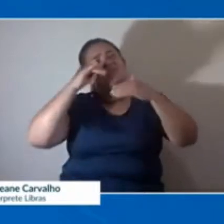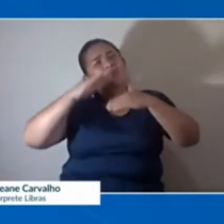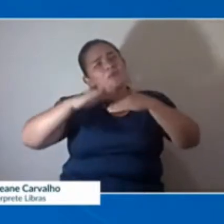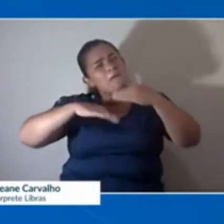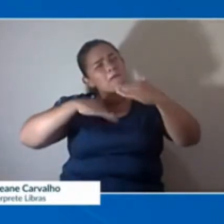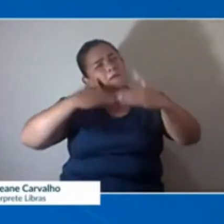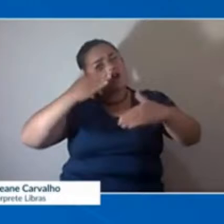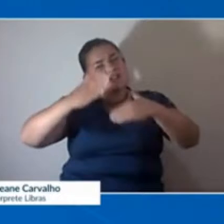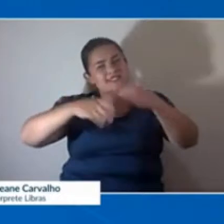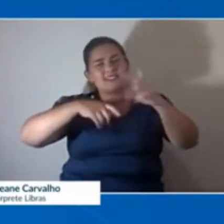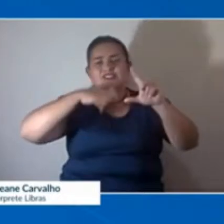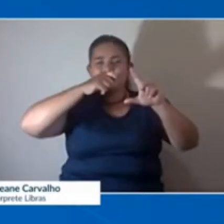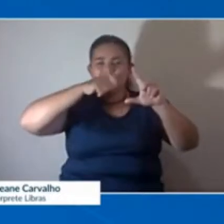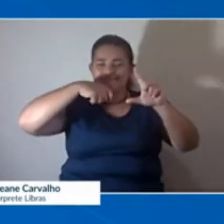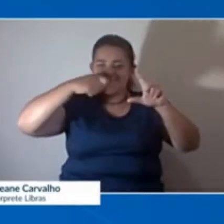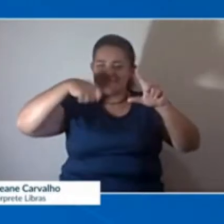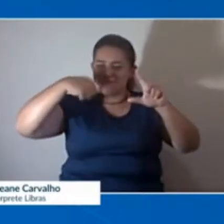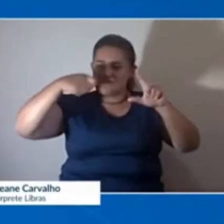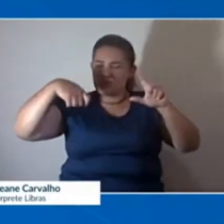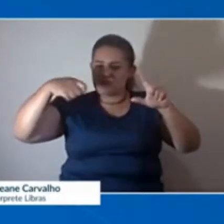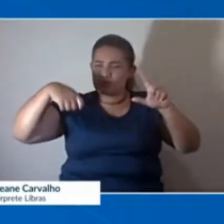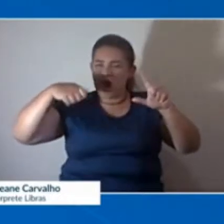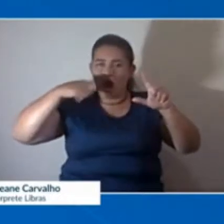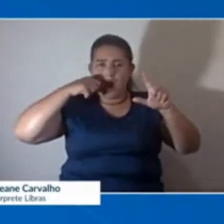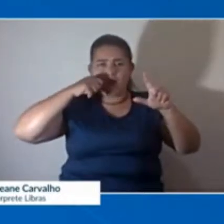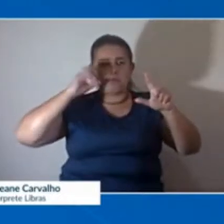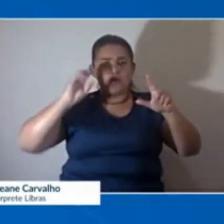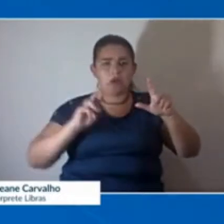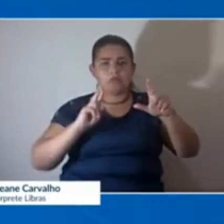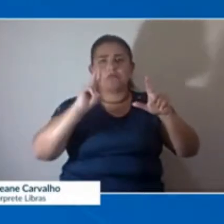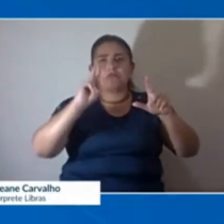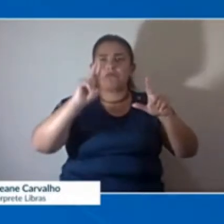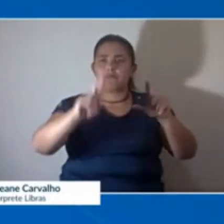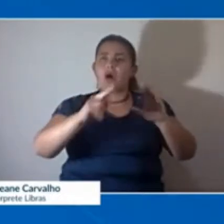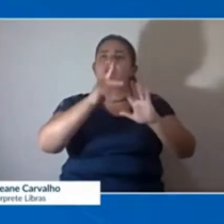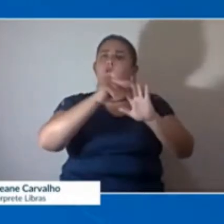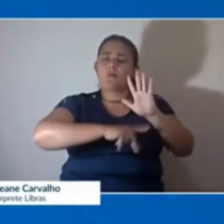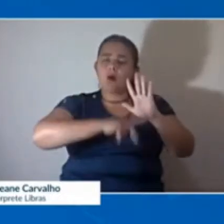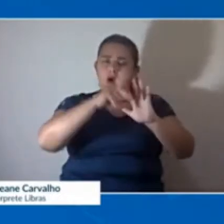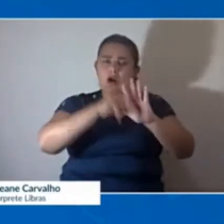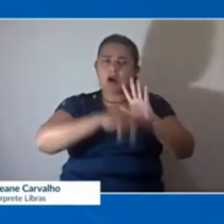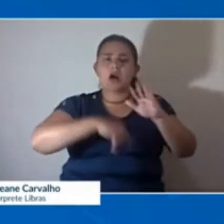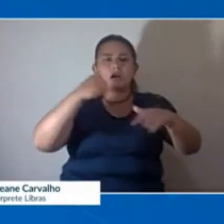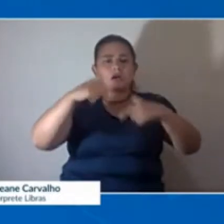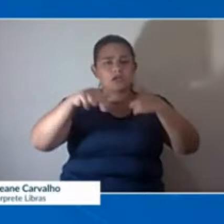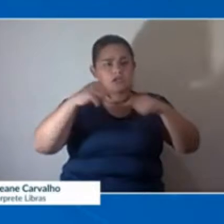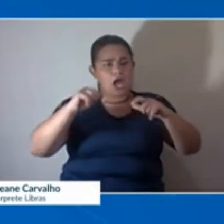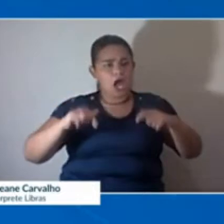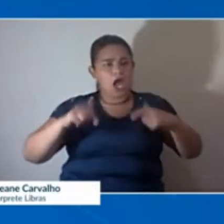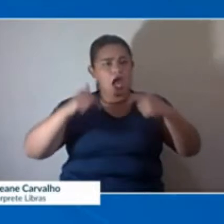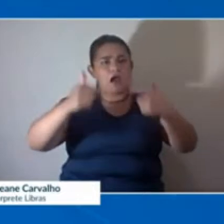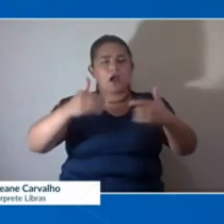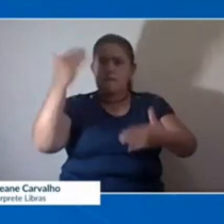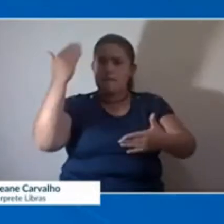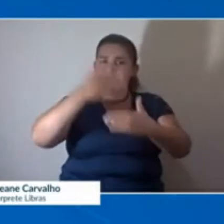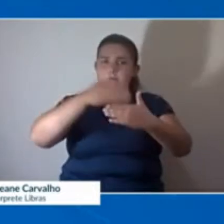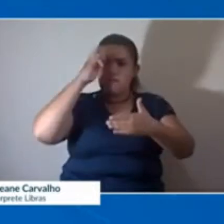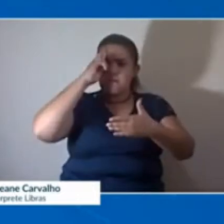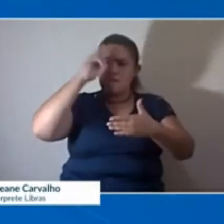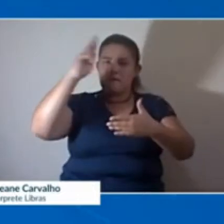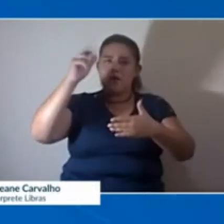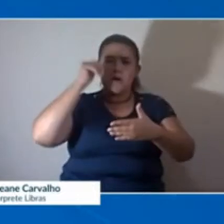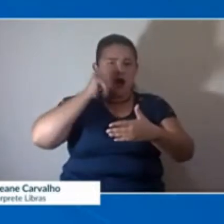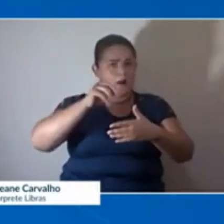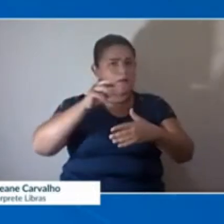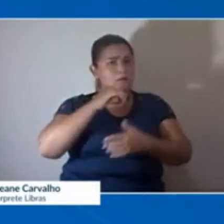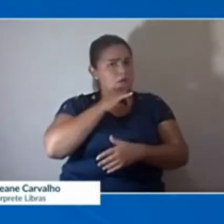filmagem, mesmo quando a mulher está à frente do projeto, mesmo quando a mulher é a diretora, por exemplo,